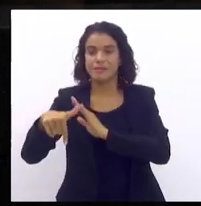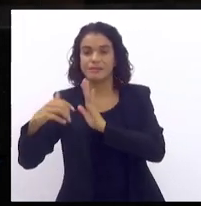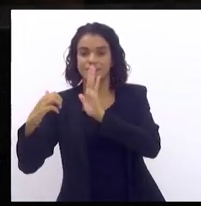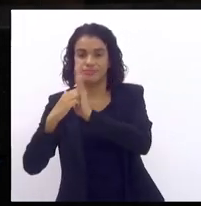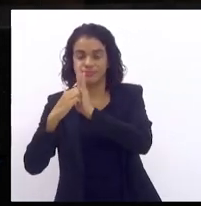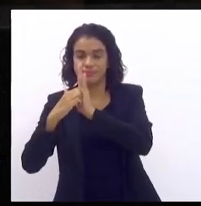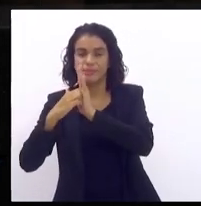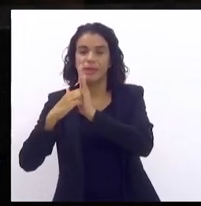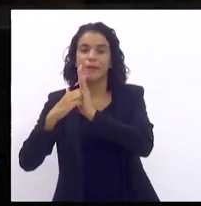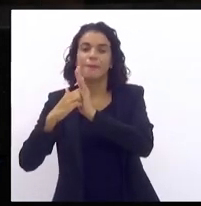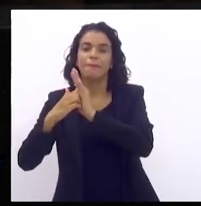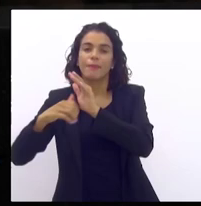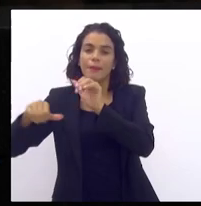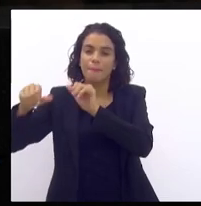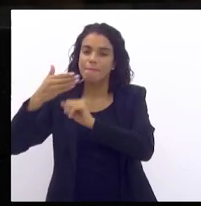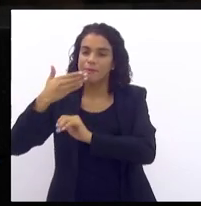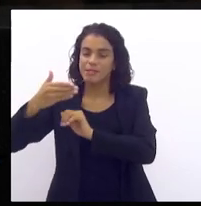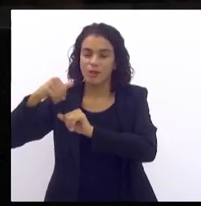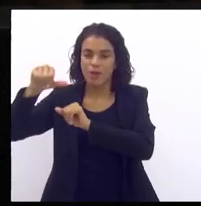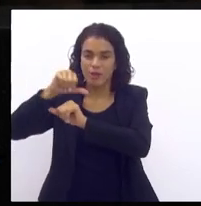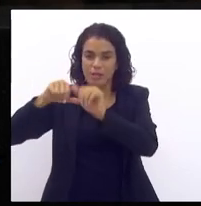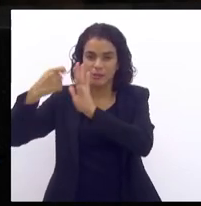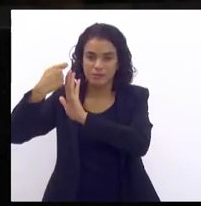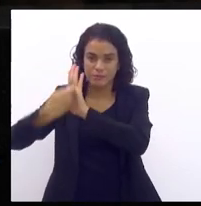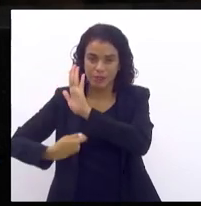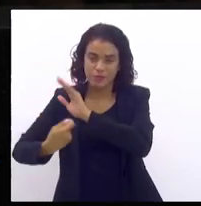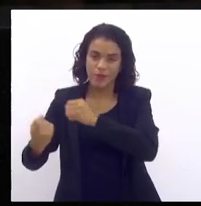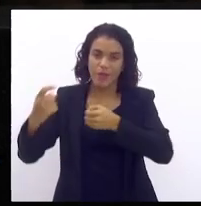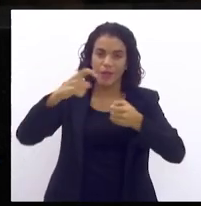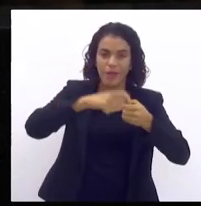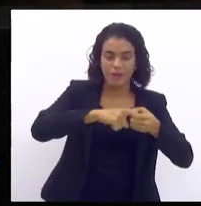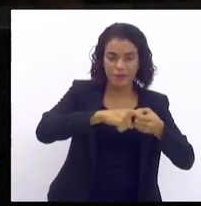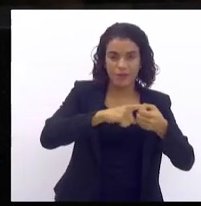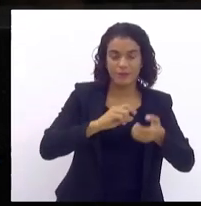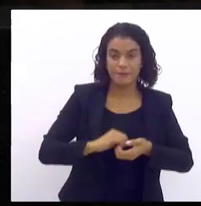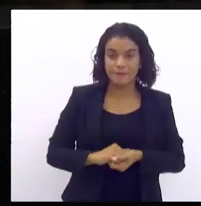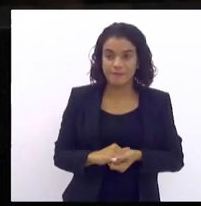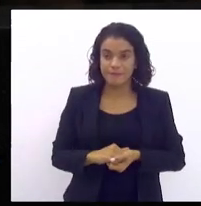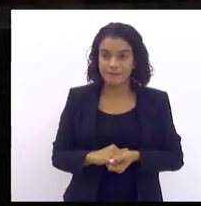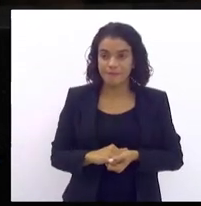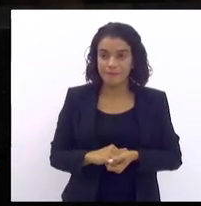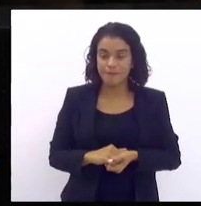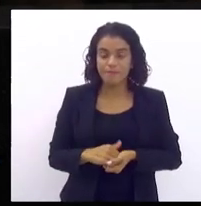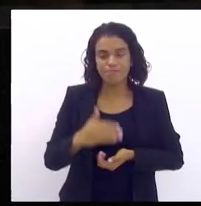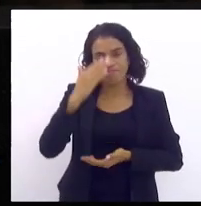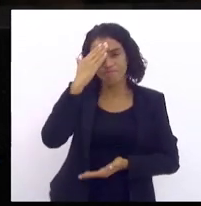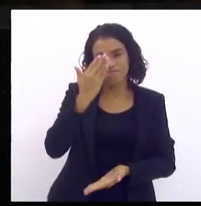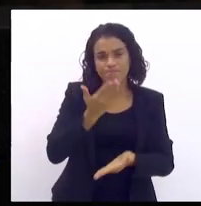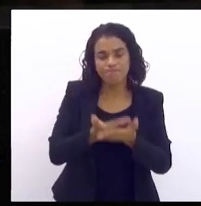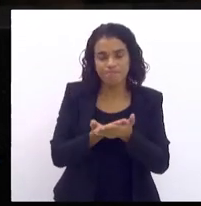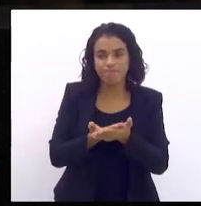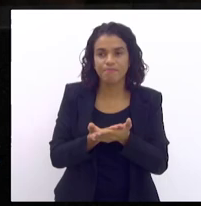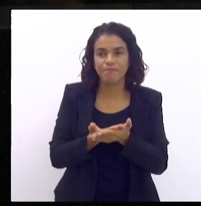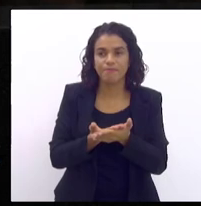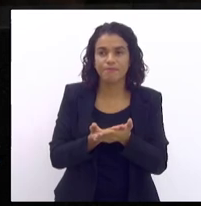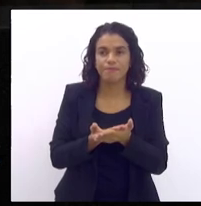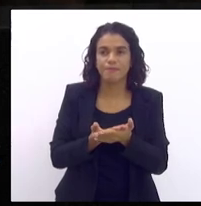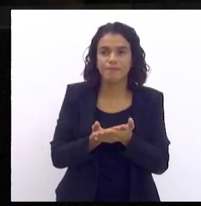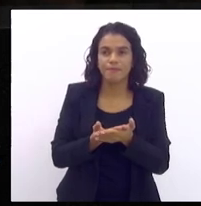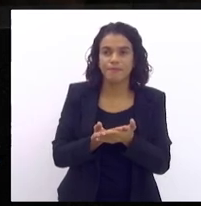alterações, retorna para a Câmara. Mas acredito, como eu venho